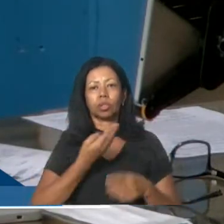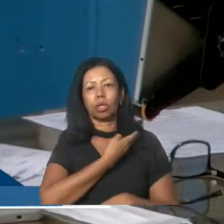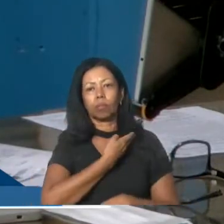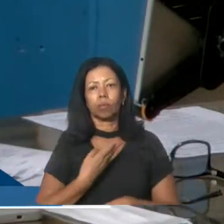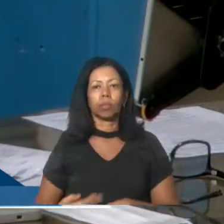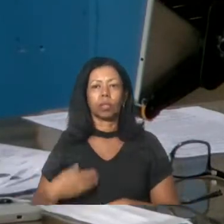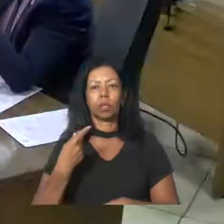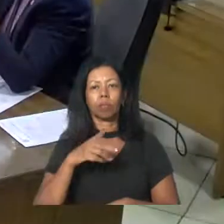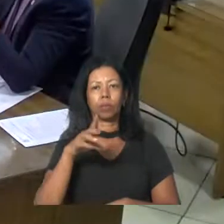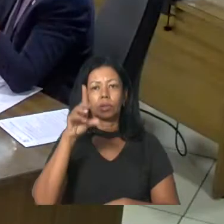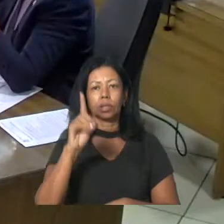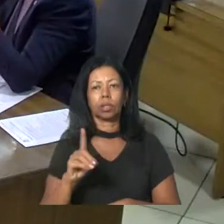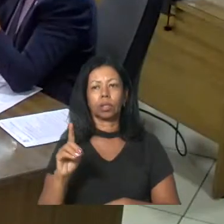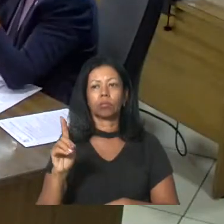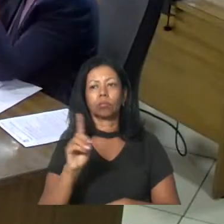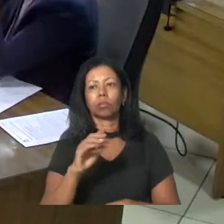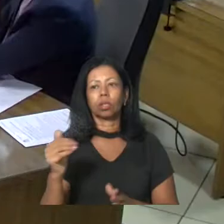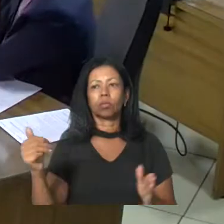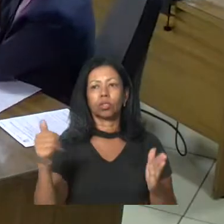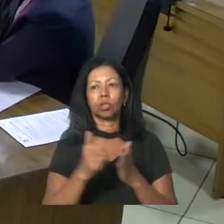chegou para os filhos.